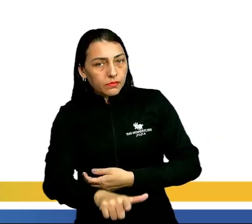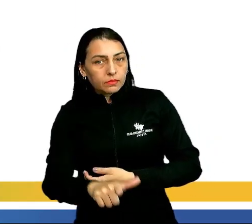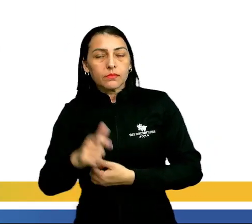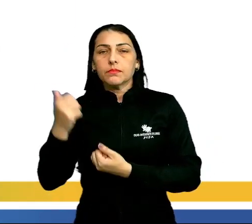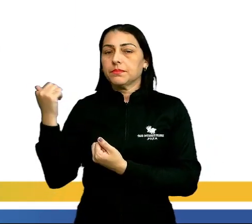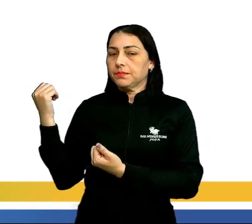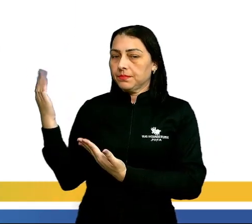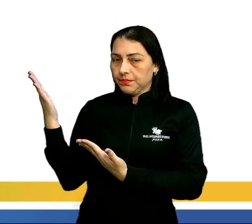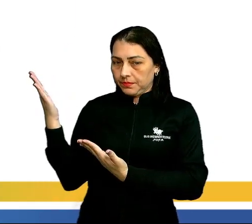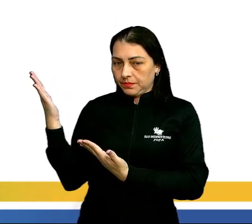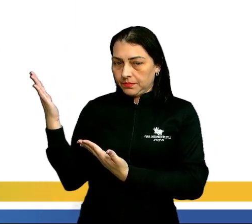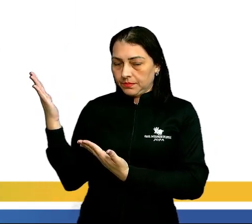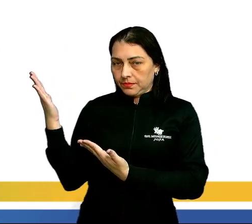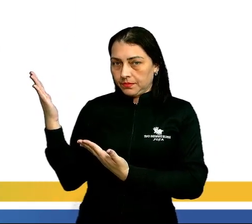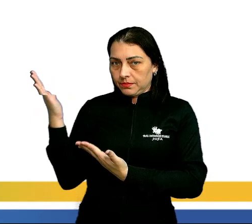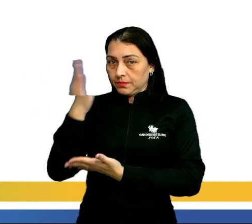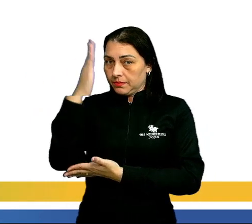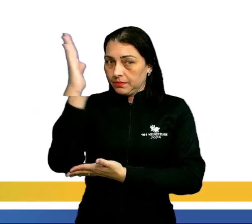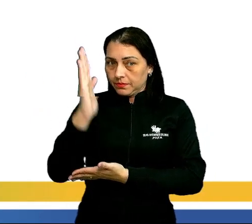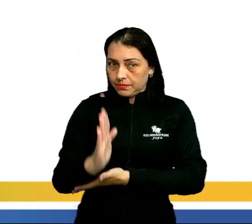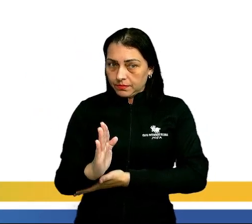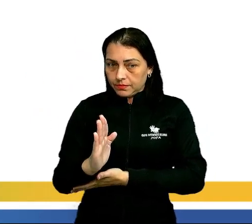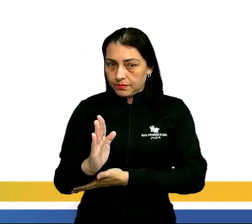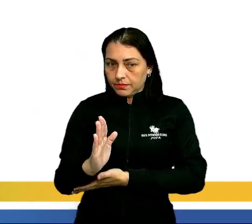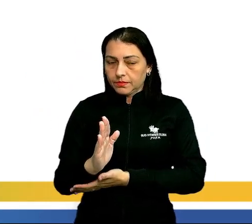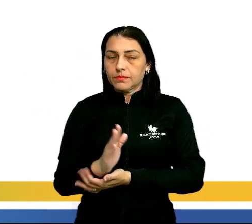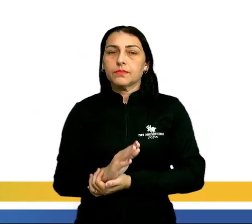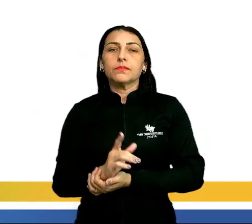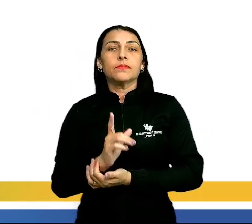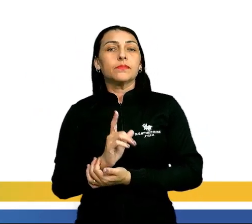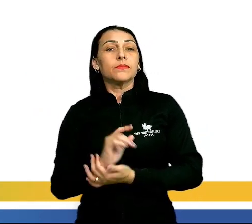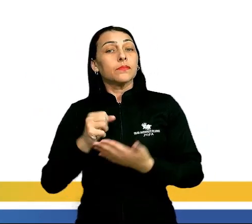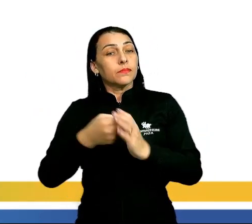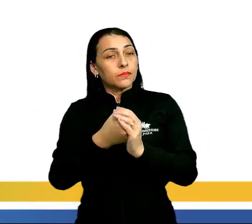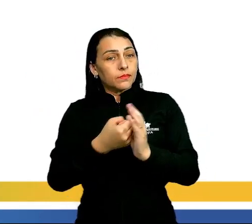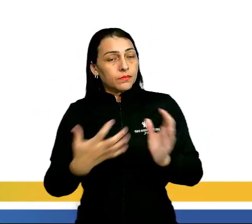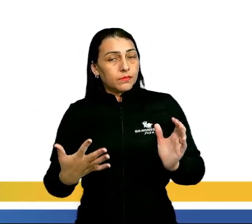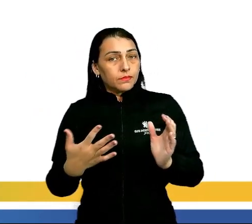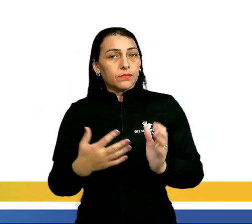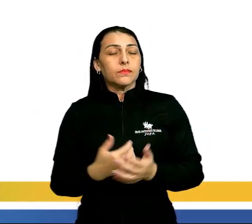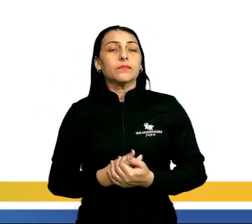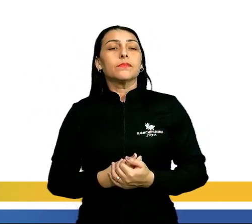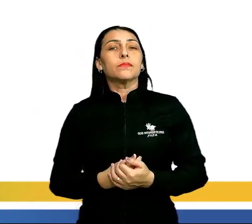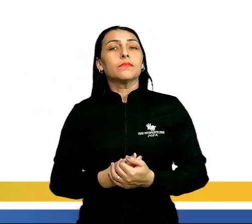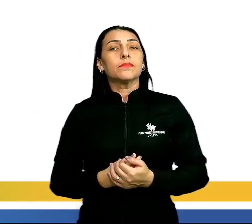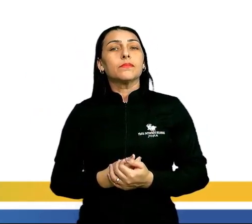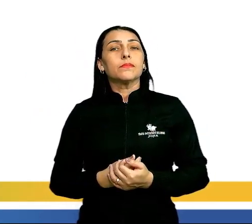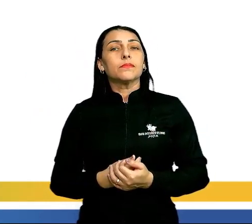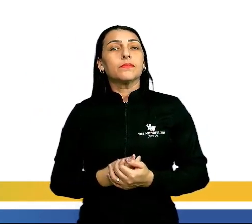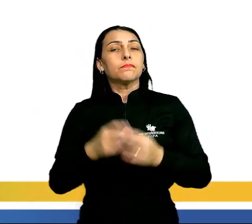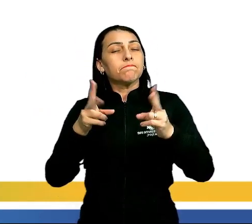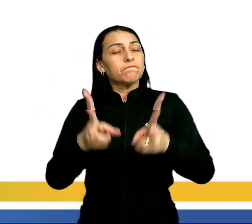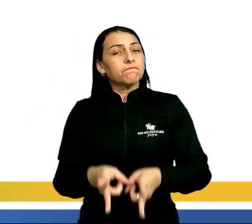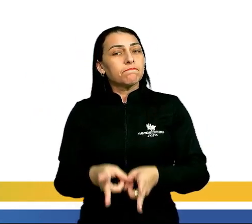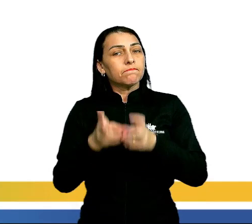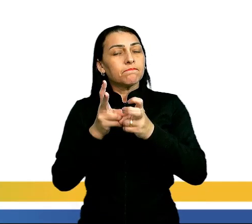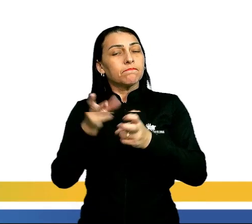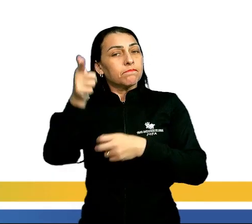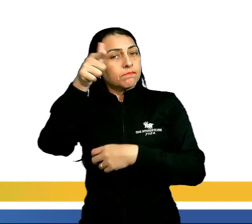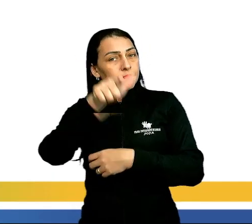Novamente, a nossa pirâmide etária brasileira e as suas características, que nós vamos